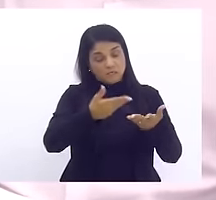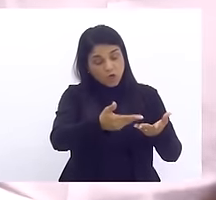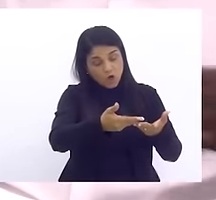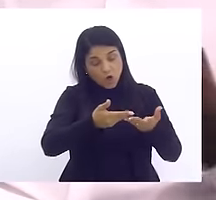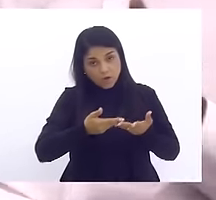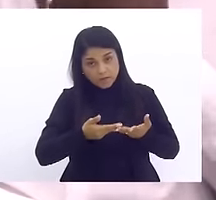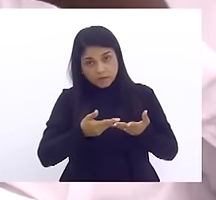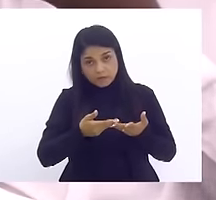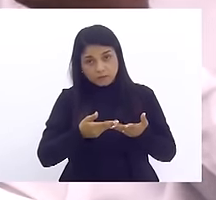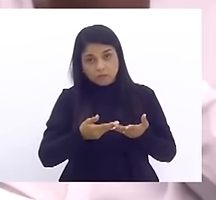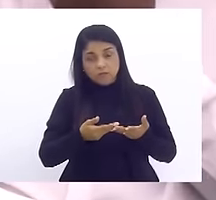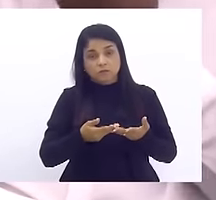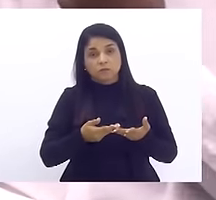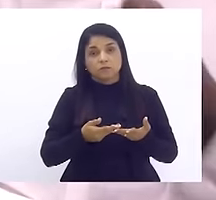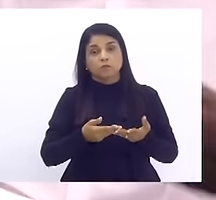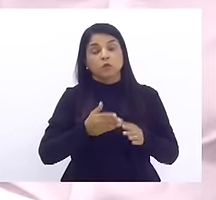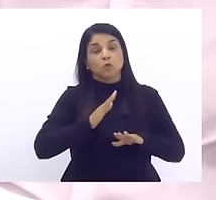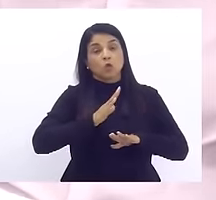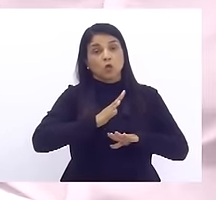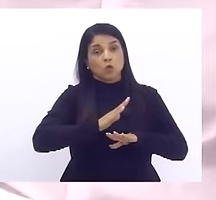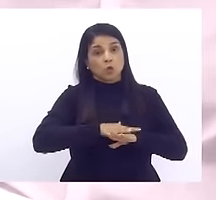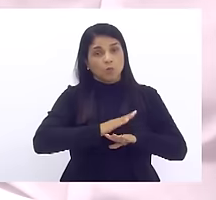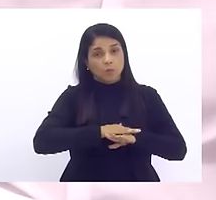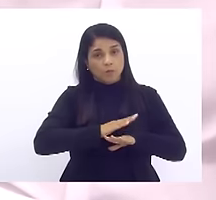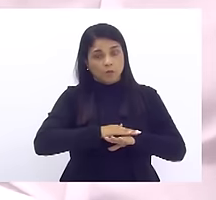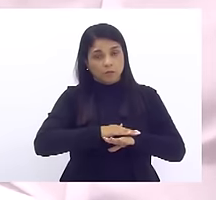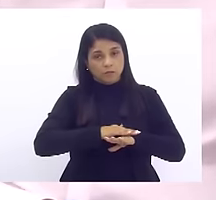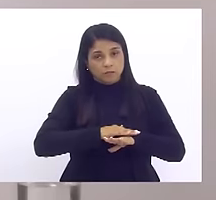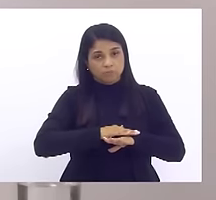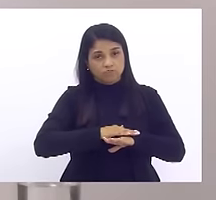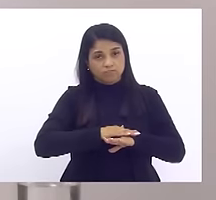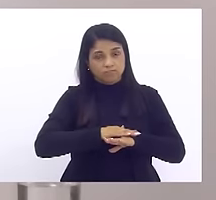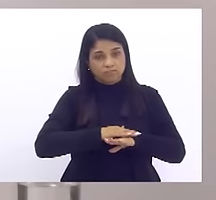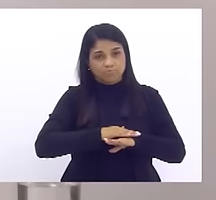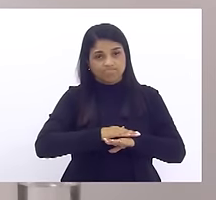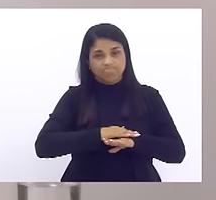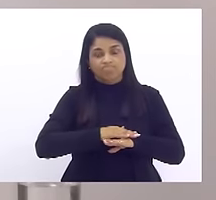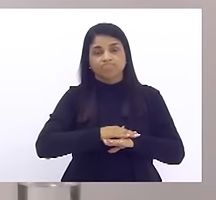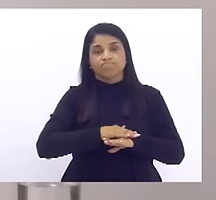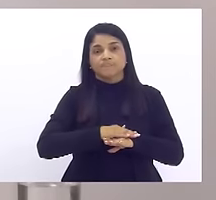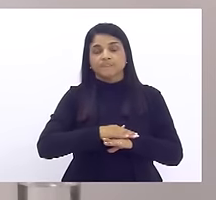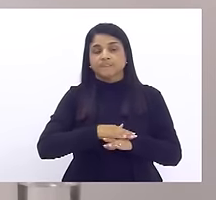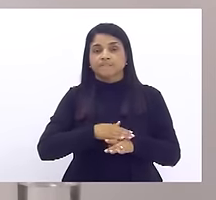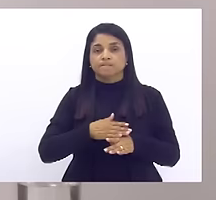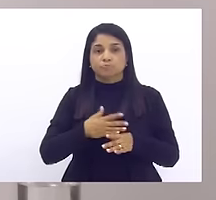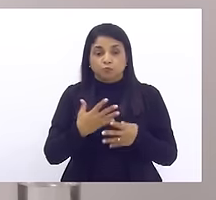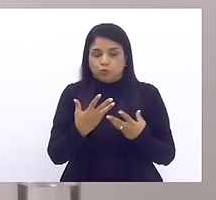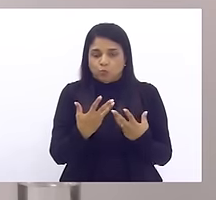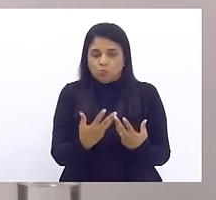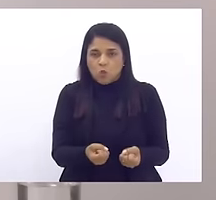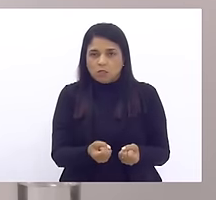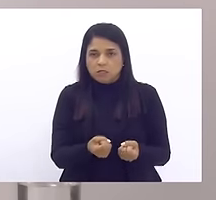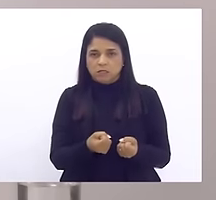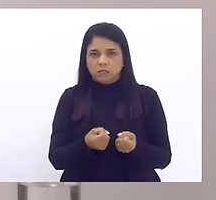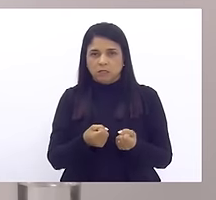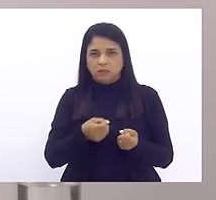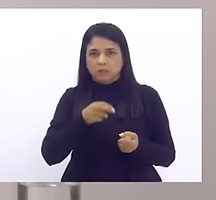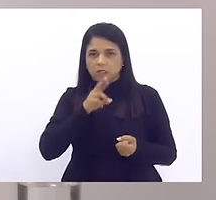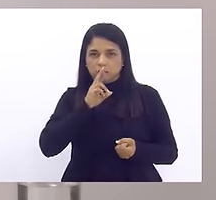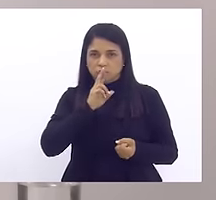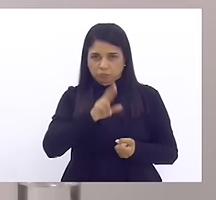aí ela falar a partir do momento que possa existir alguma hostilidade algum prenúncio